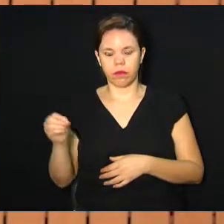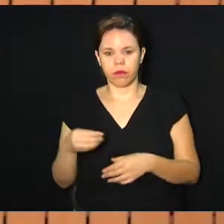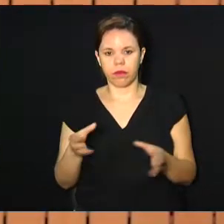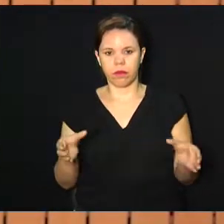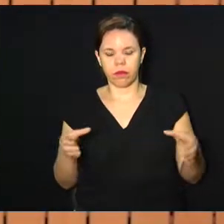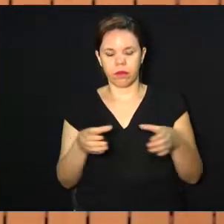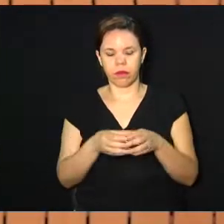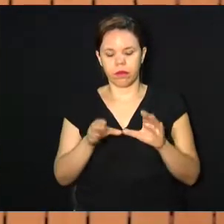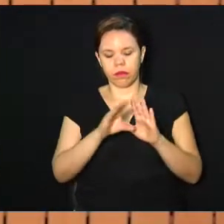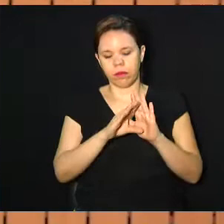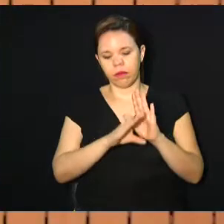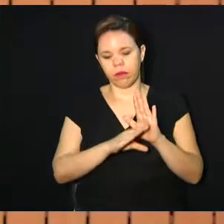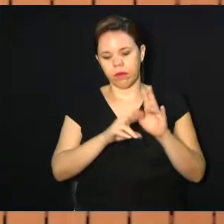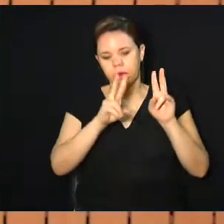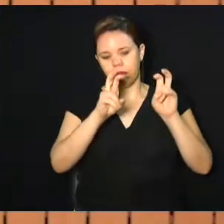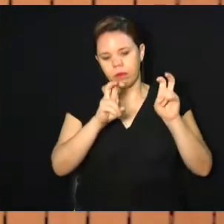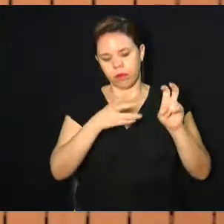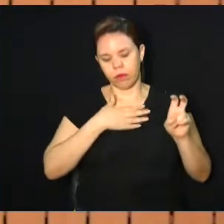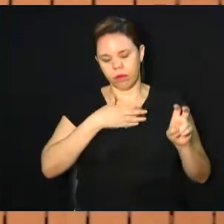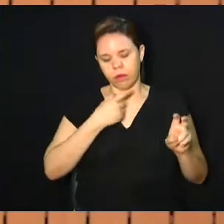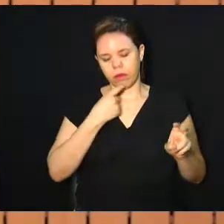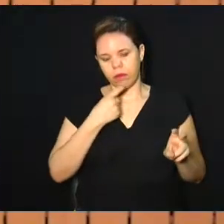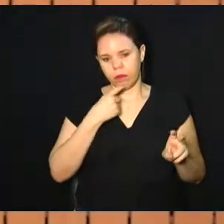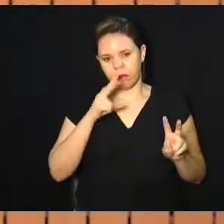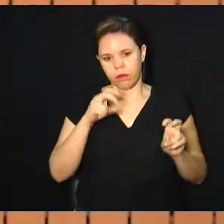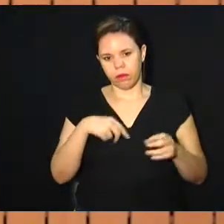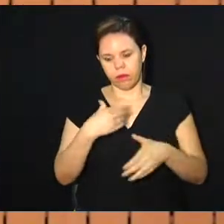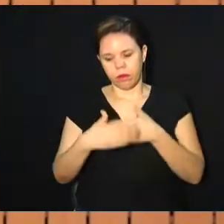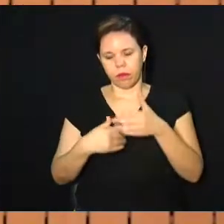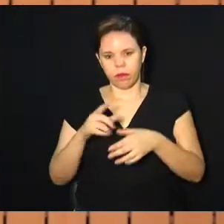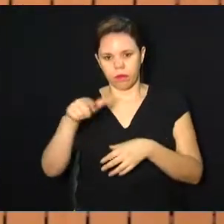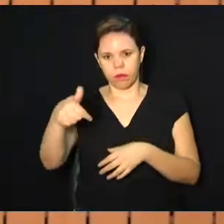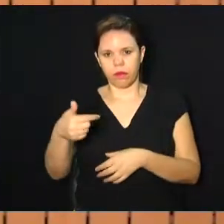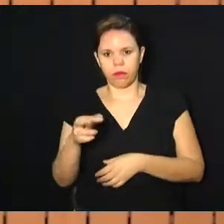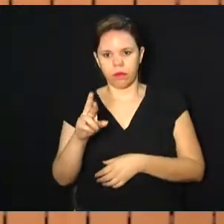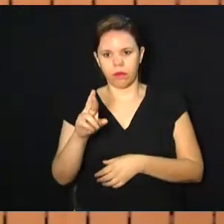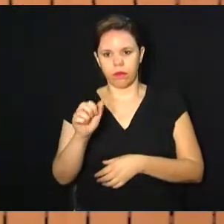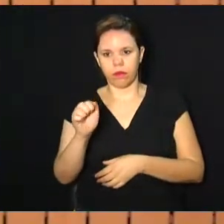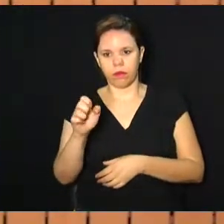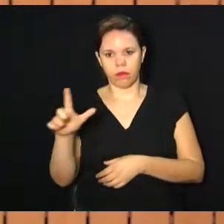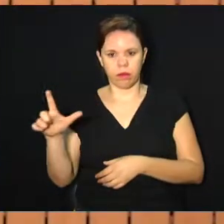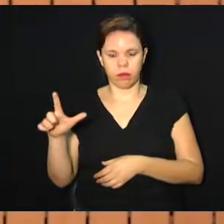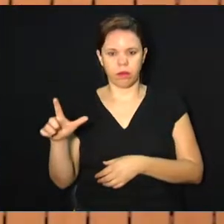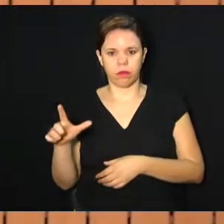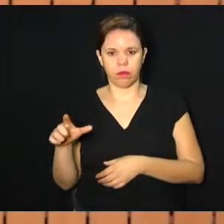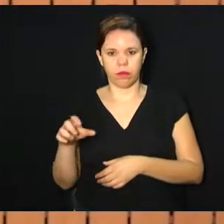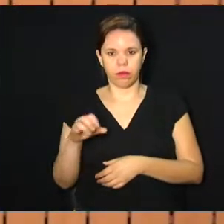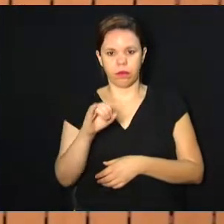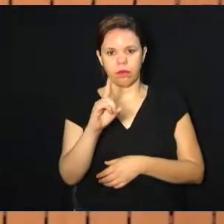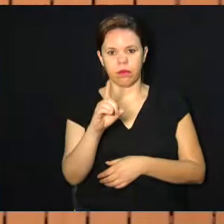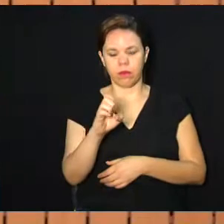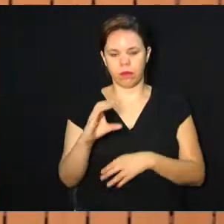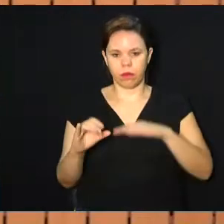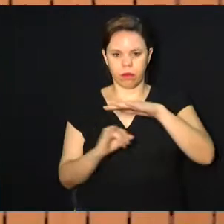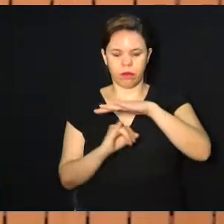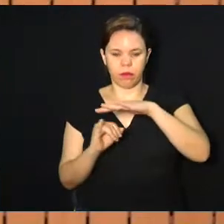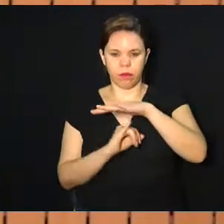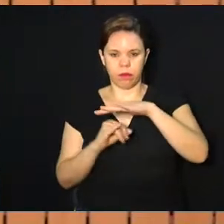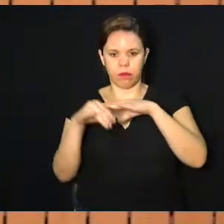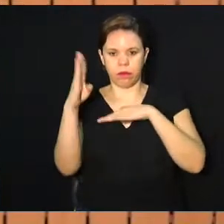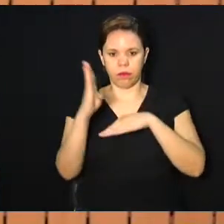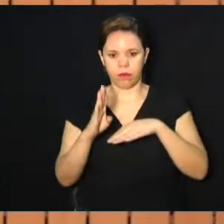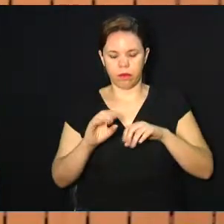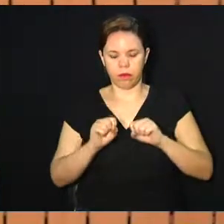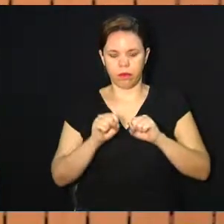Minha Campinas, e, na sequência, o Rafael Calabria, da IDEC, do Instituto Brasileiro de Defesa